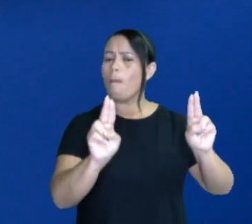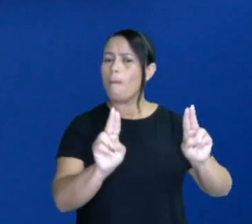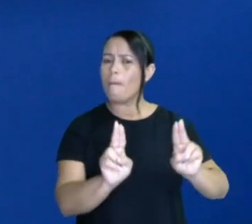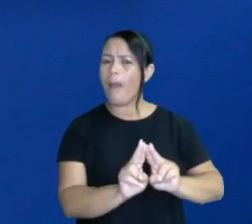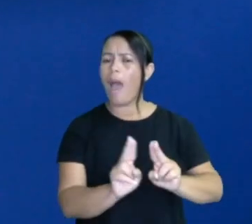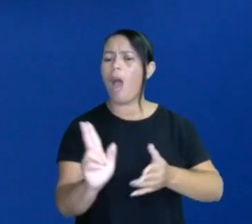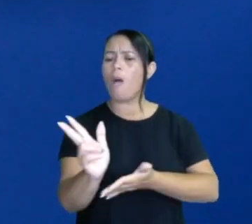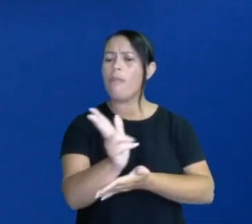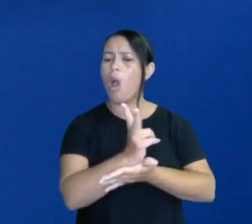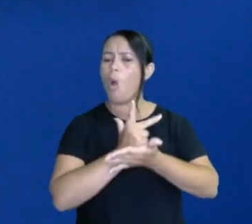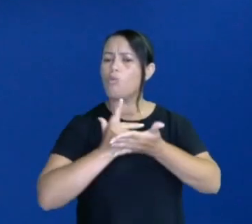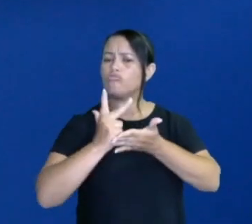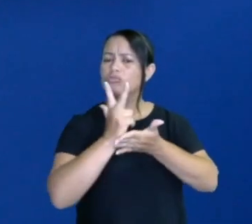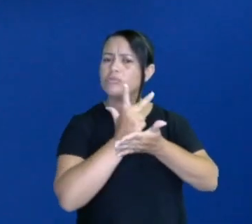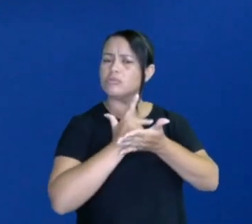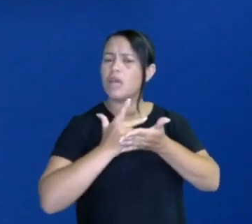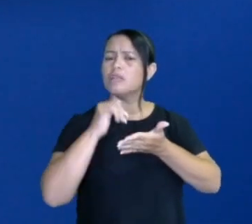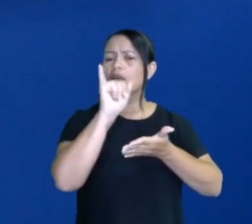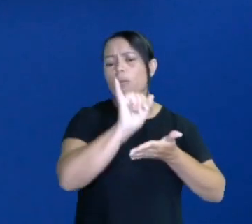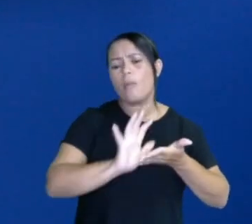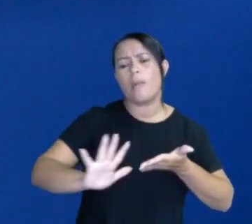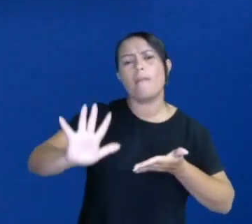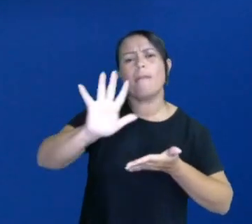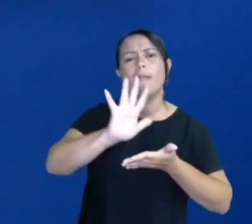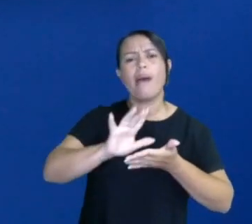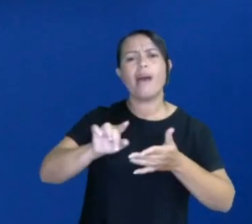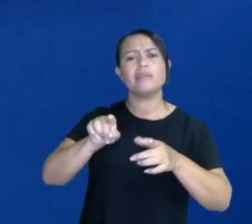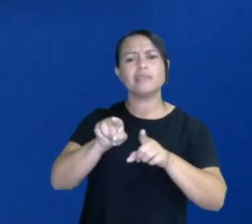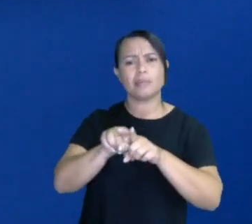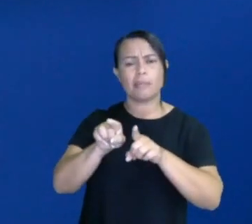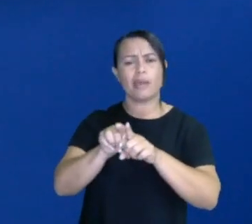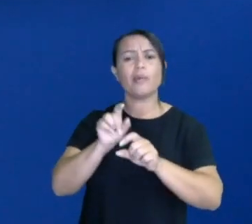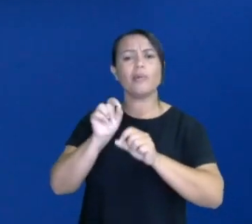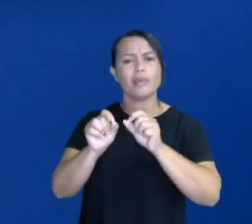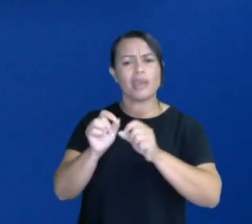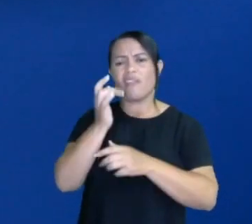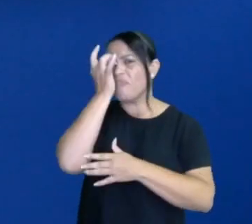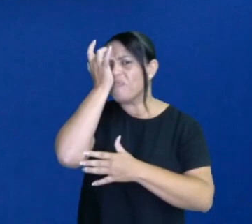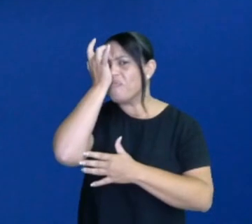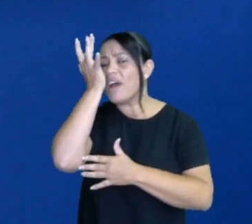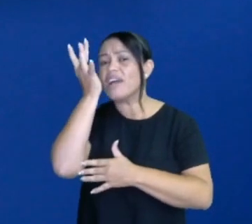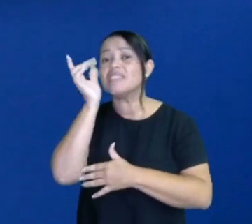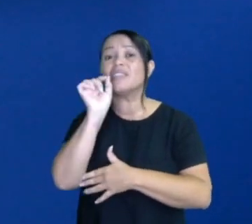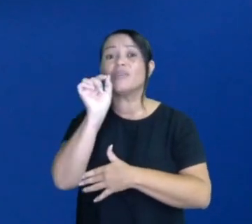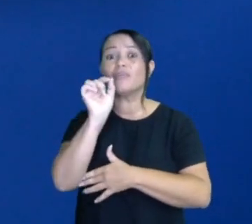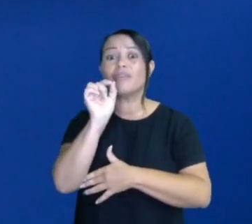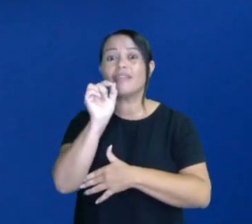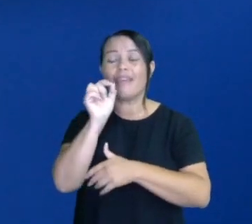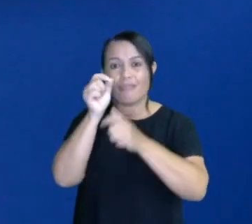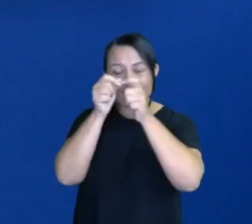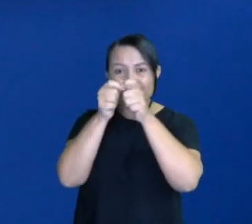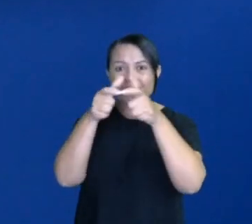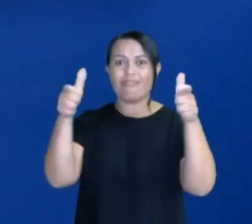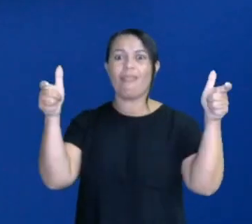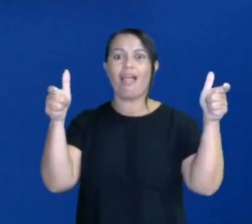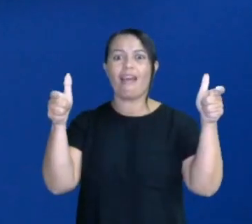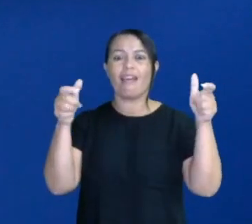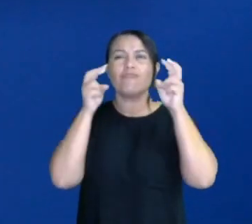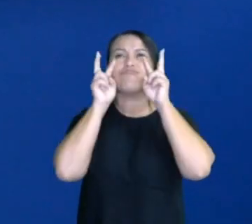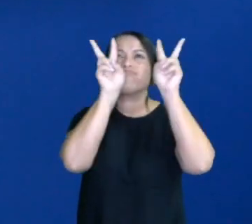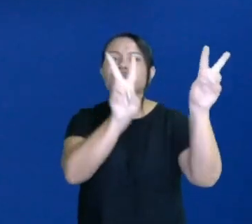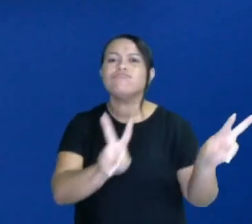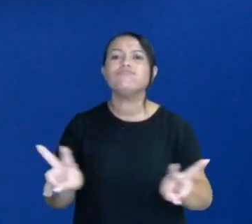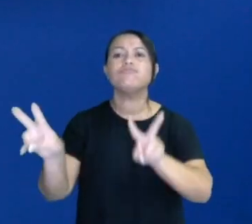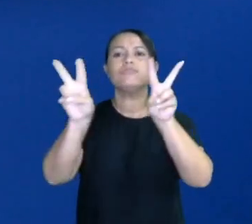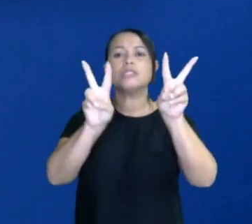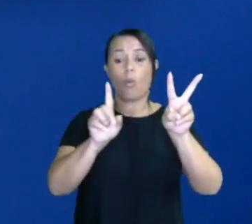que a gente faz em forma de imagem e também o croquis, eles facilitam e ampliam nossa visão do todo.